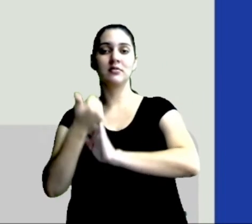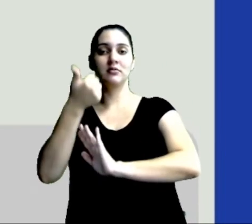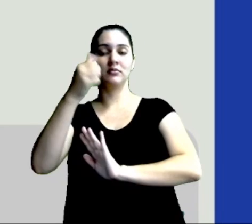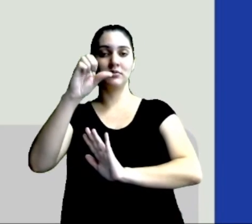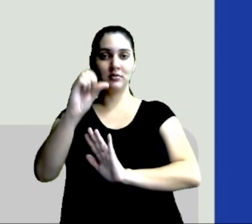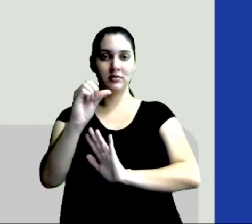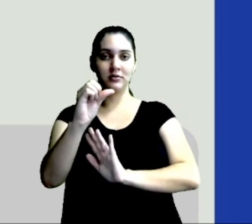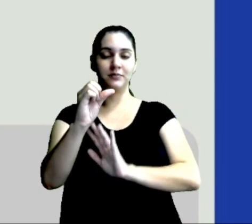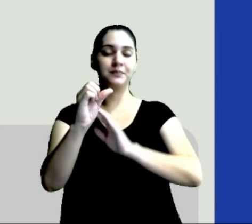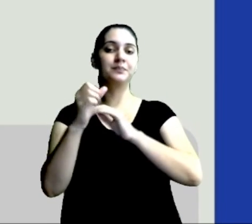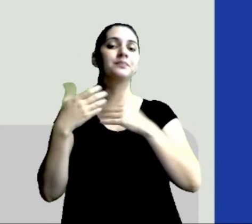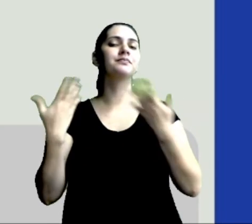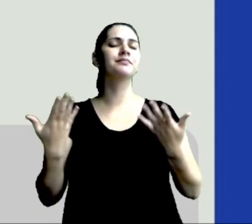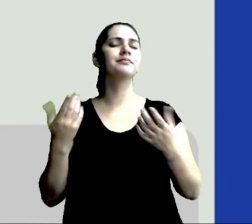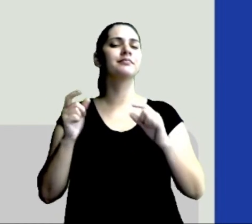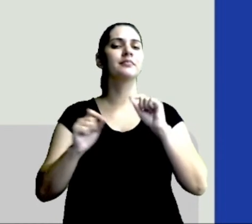ser